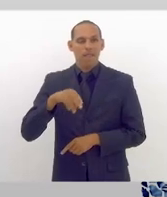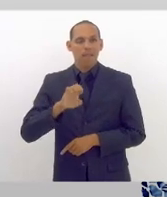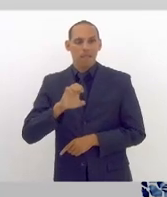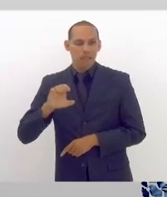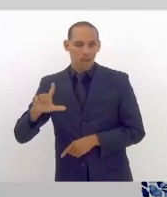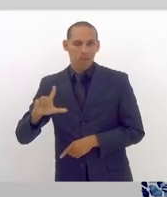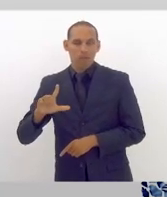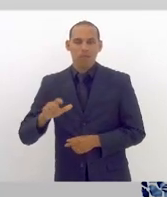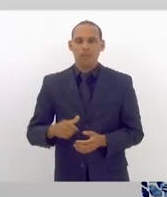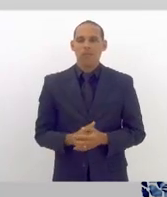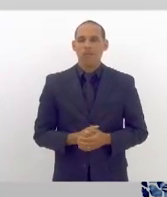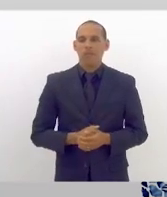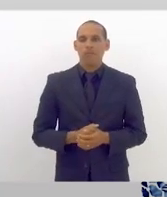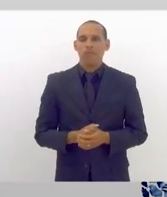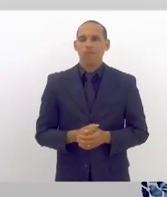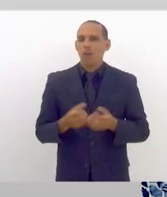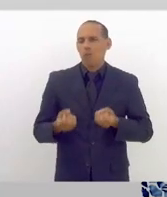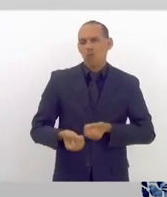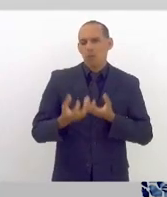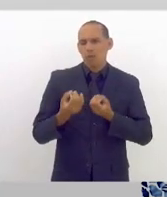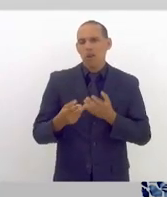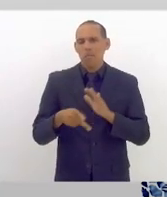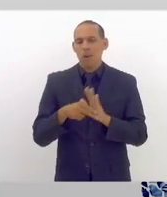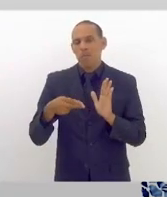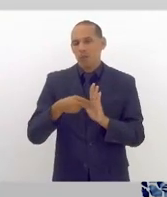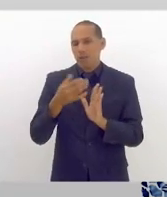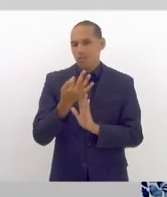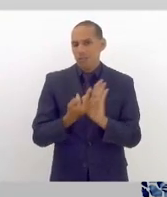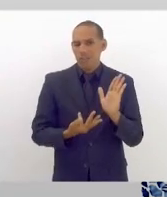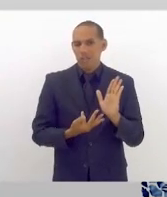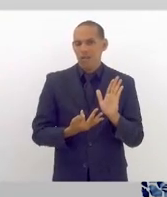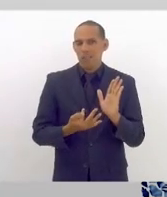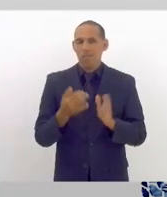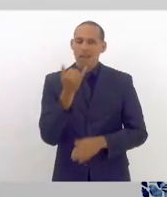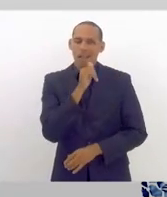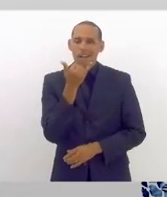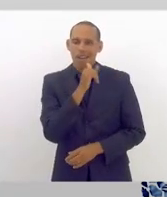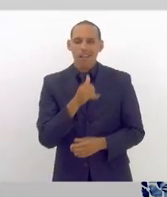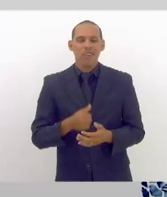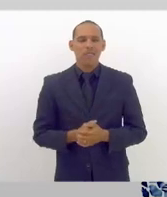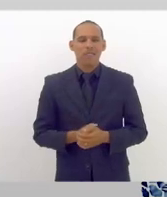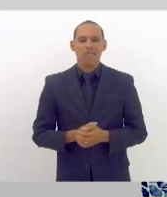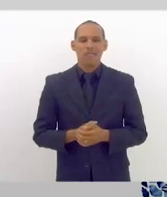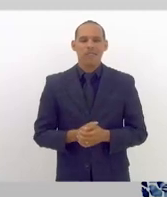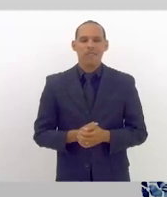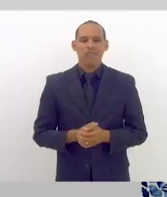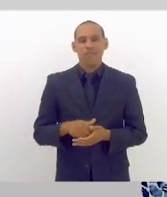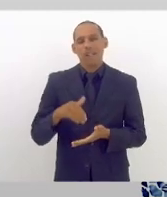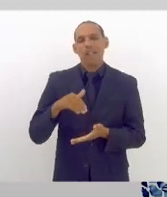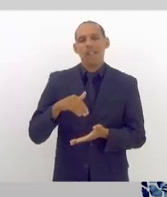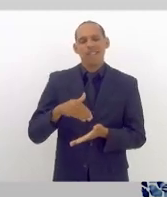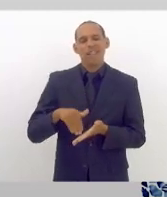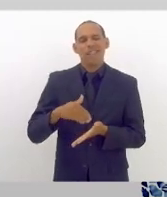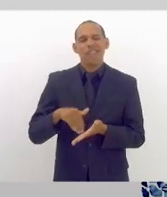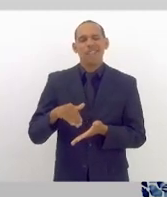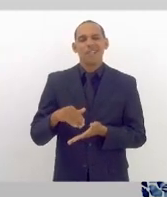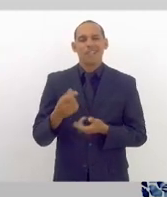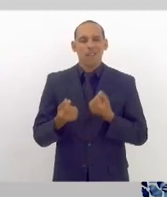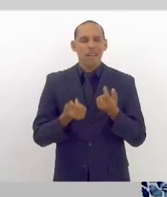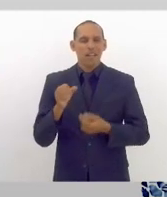Elétrica informações da base de dados da nota fiscal eletrônica da secretaria de fazenda do nosso